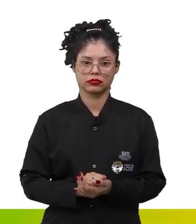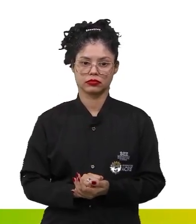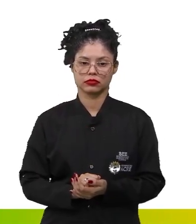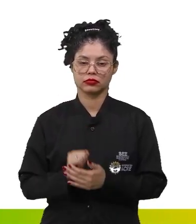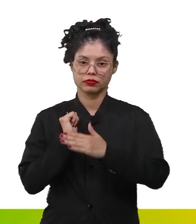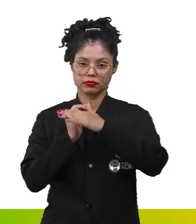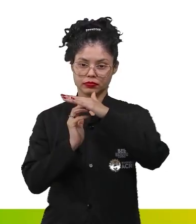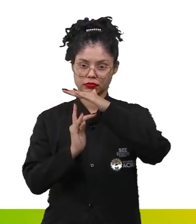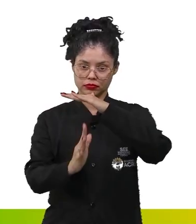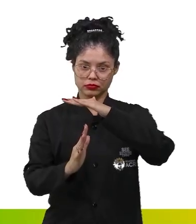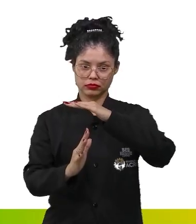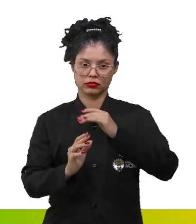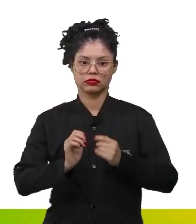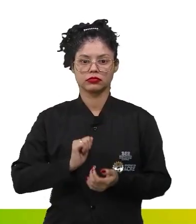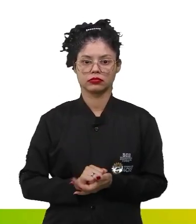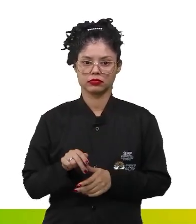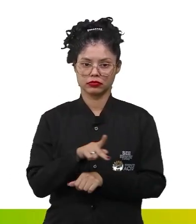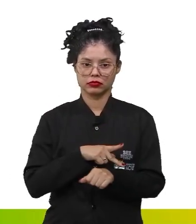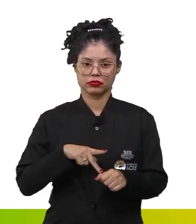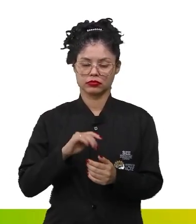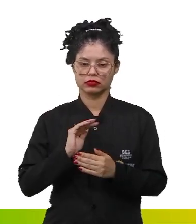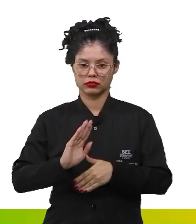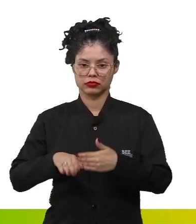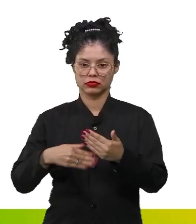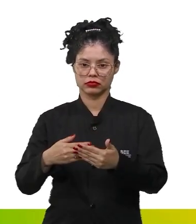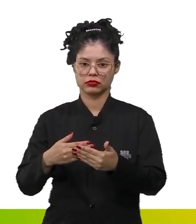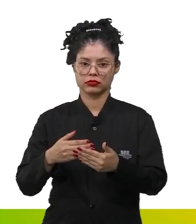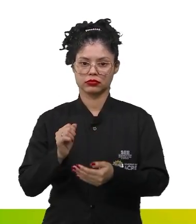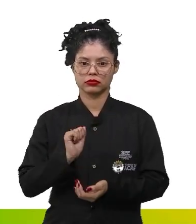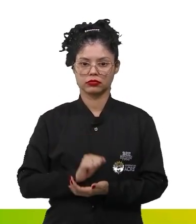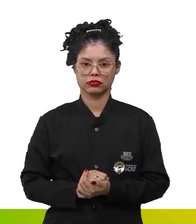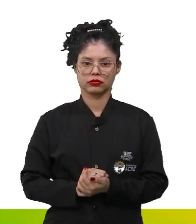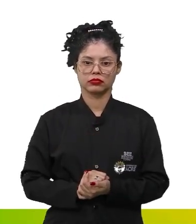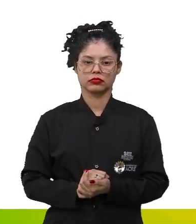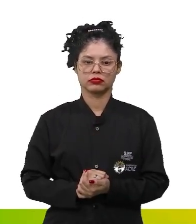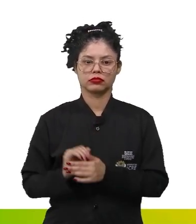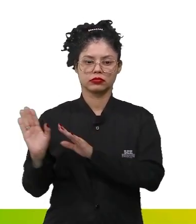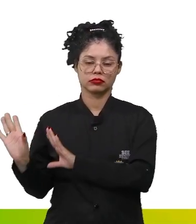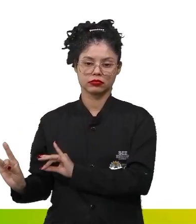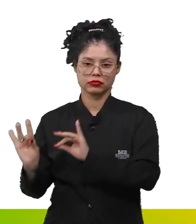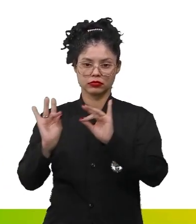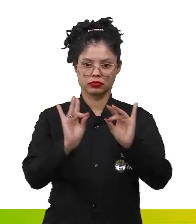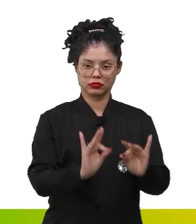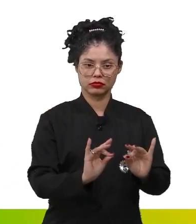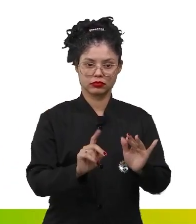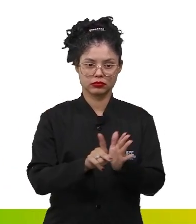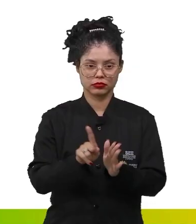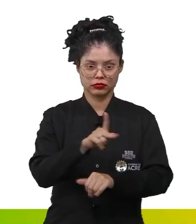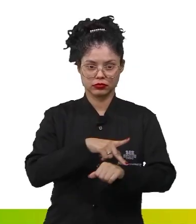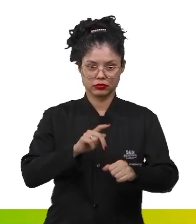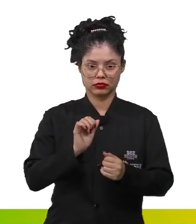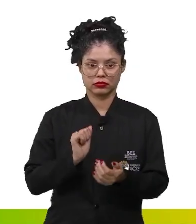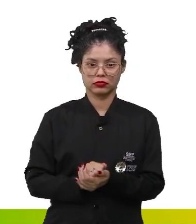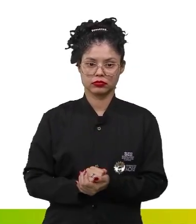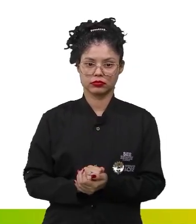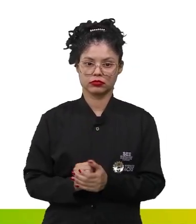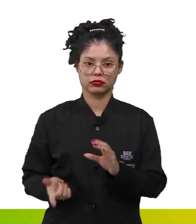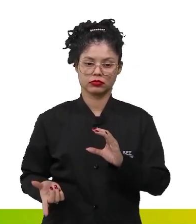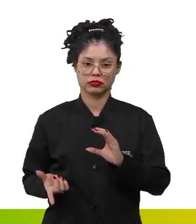os refugiados são migrantes de países subdesenvolvidos que se deslocam para países